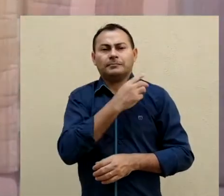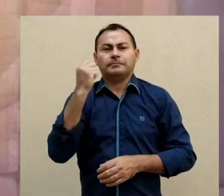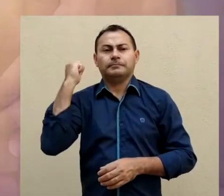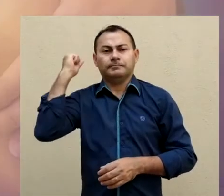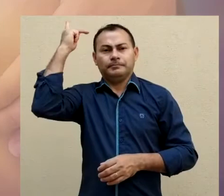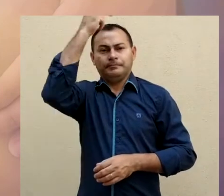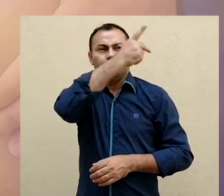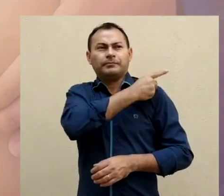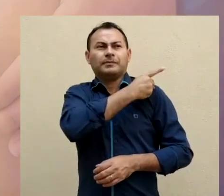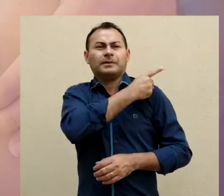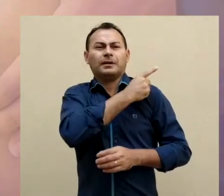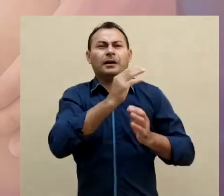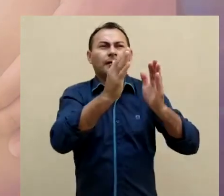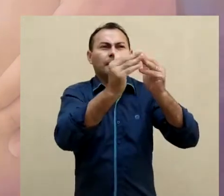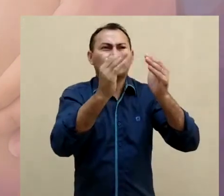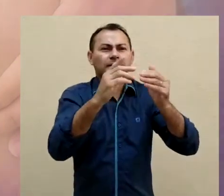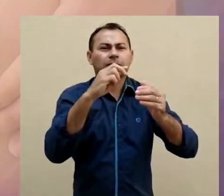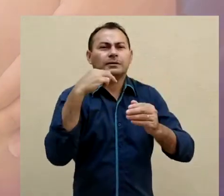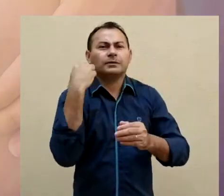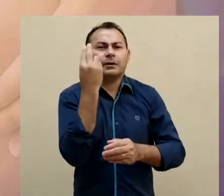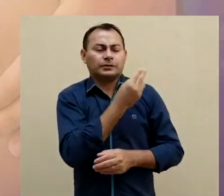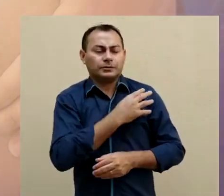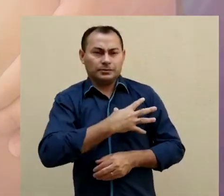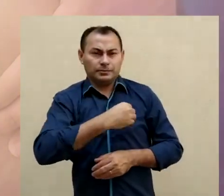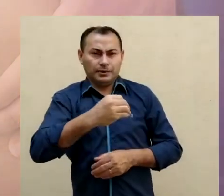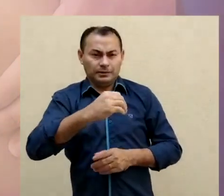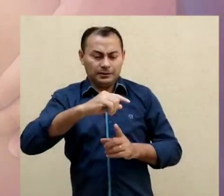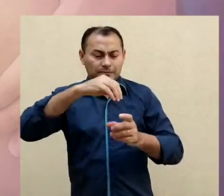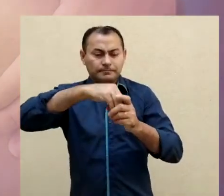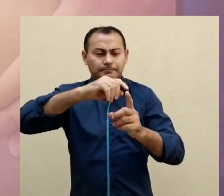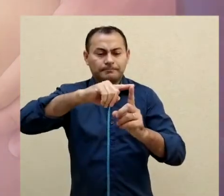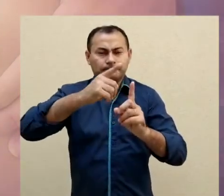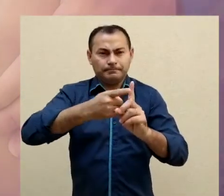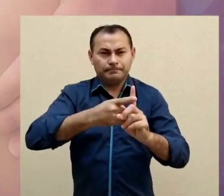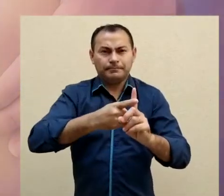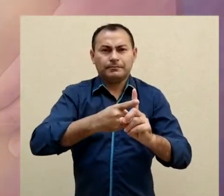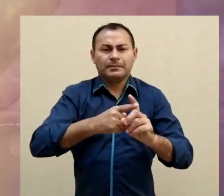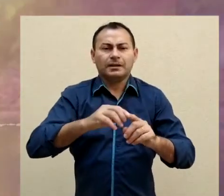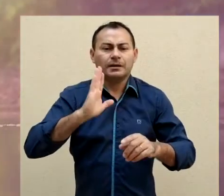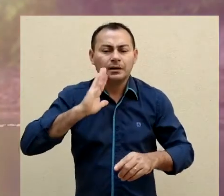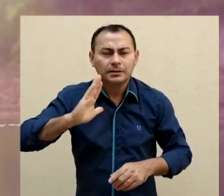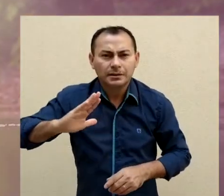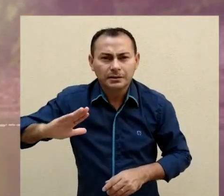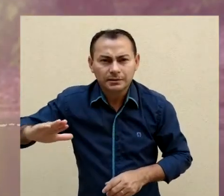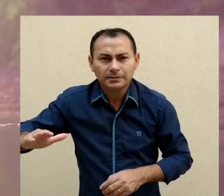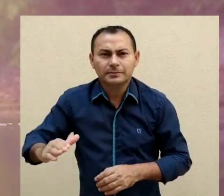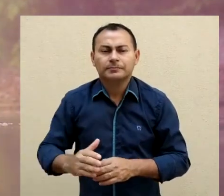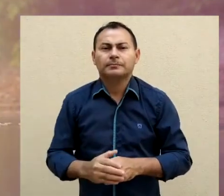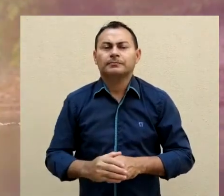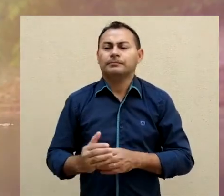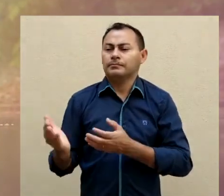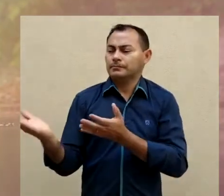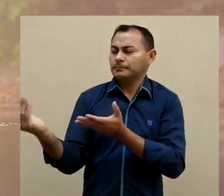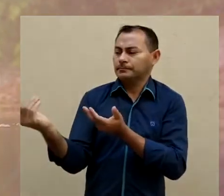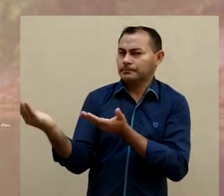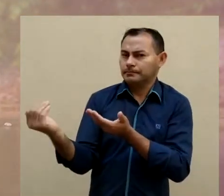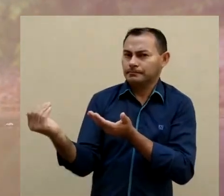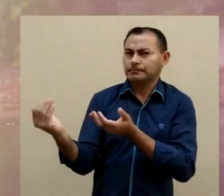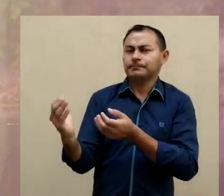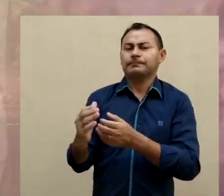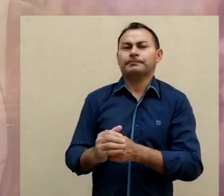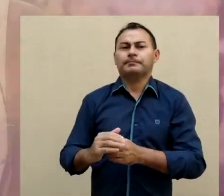Aparecida, intercedei por nossos nascituros, nossas crianças,